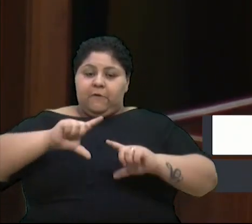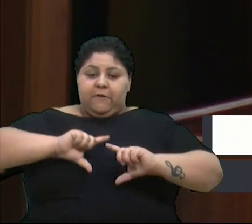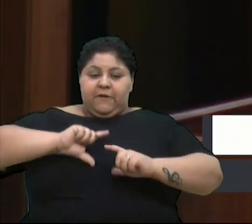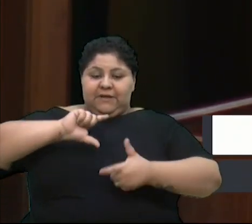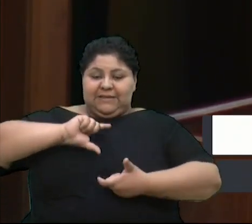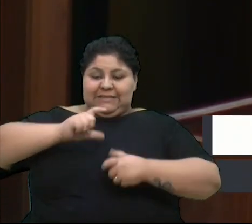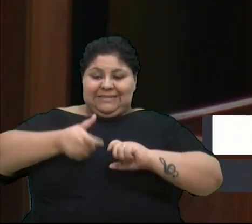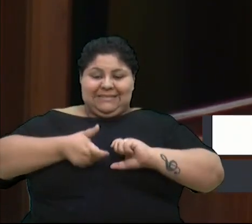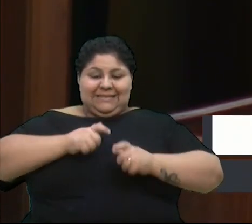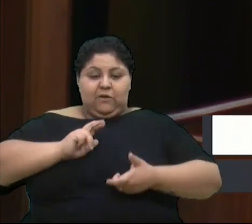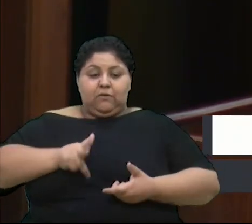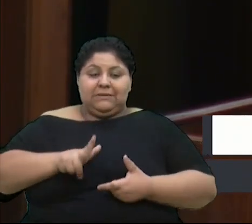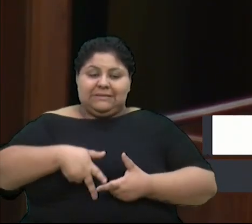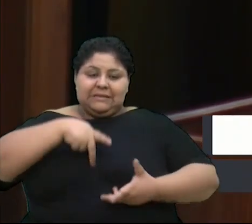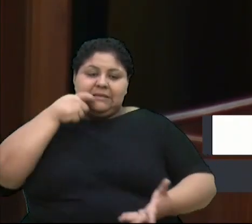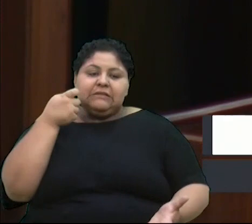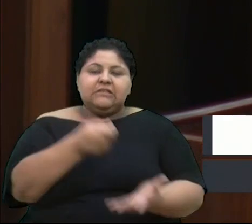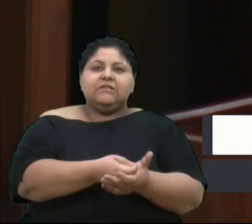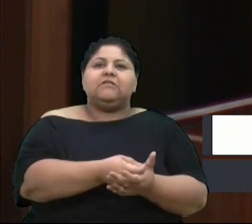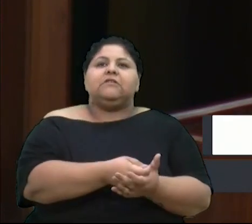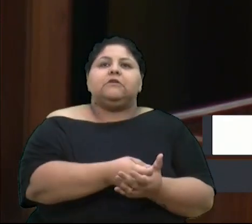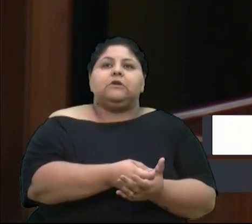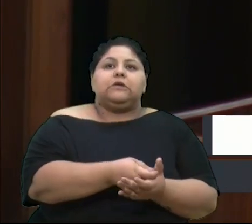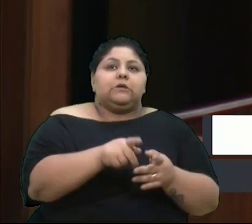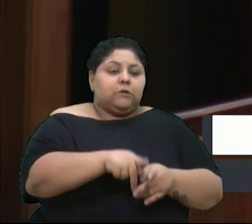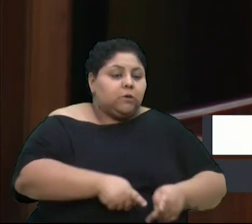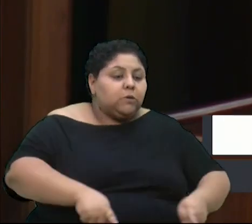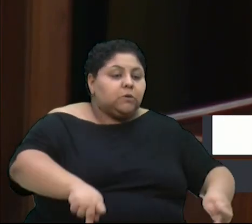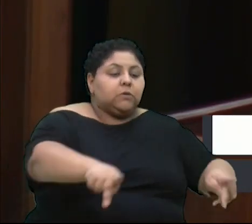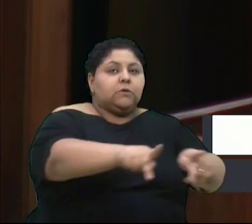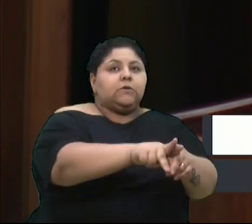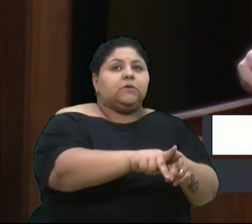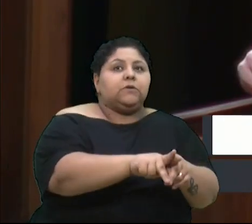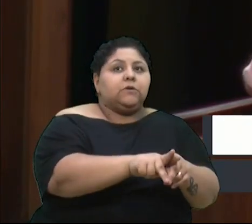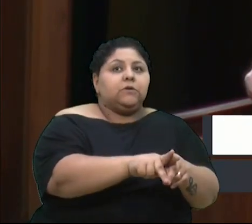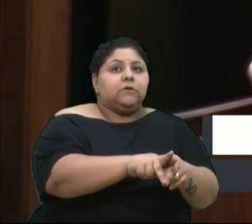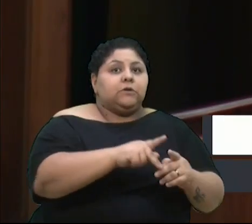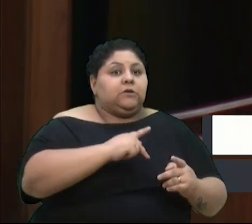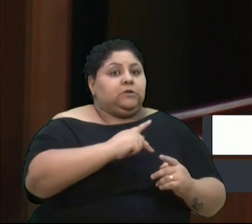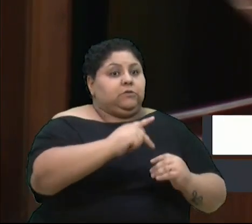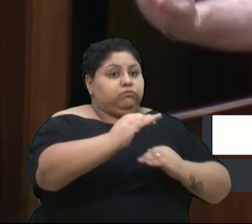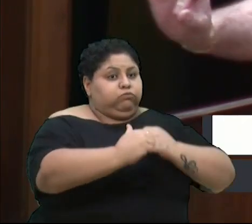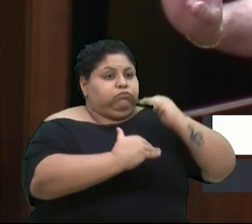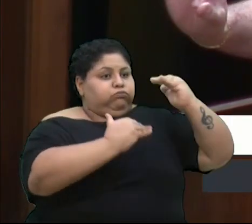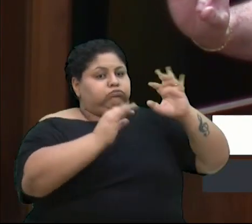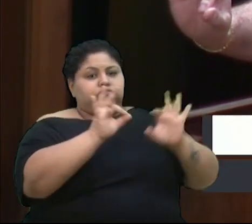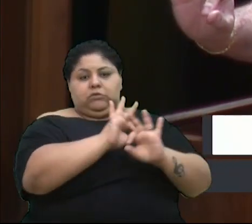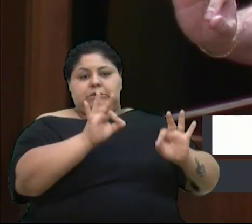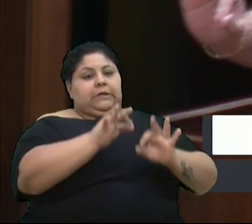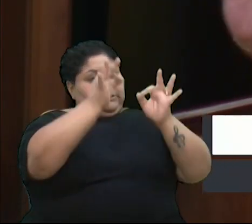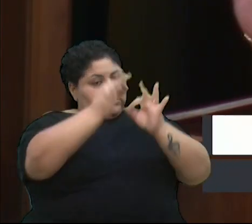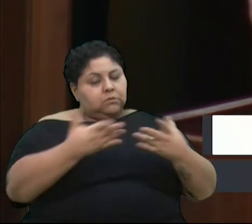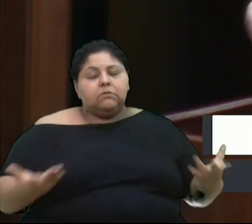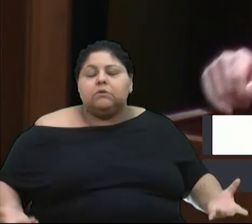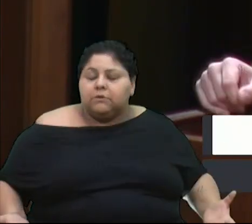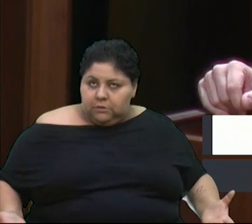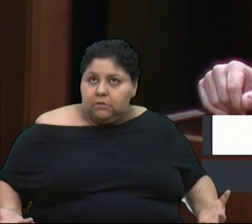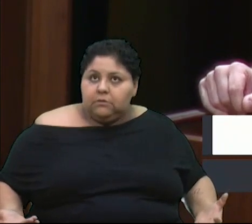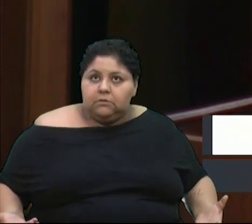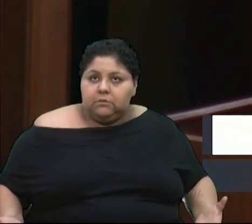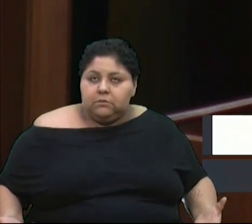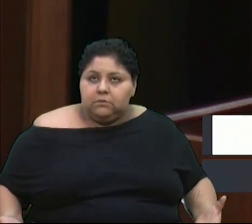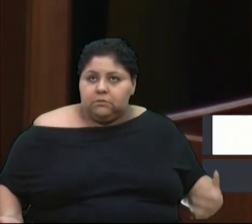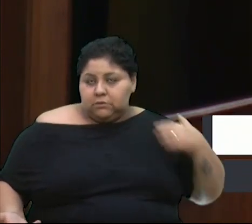defendeu, defendeu o seu povo e a sua soberania. Nada mais justo, nada mais